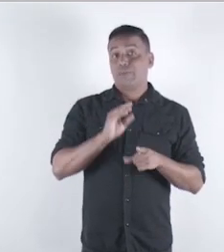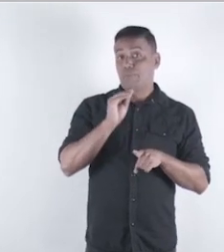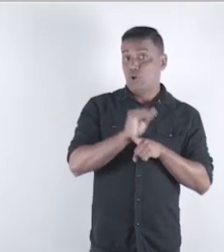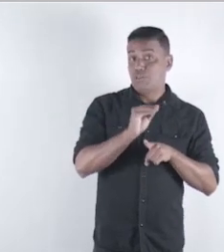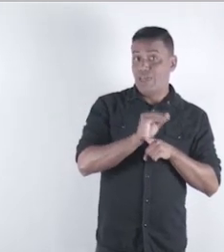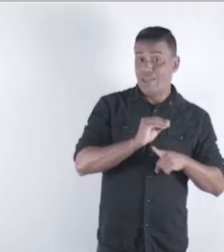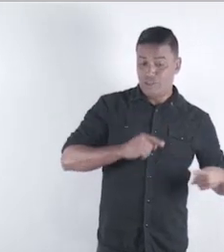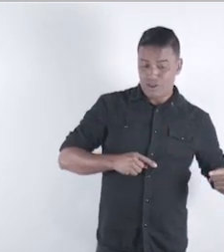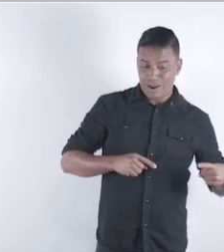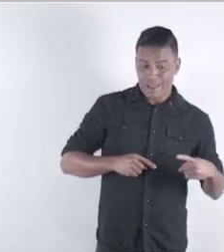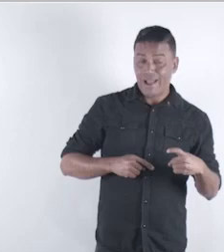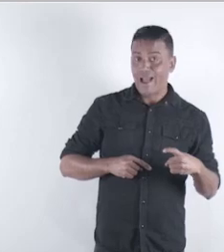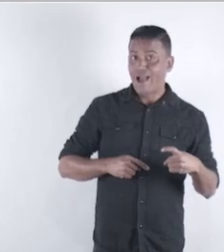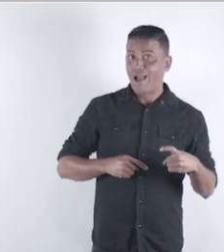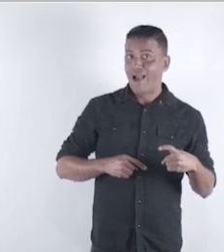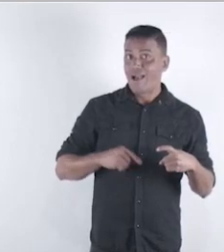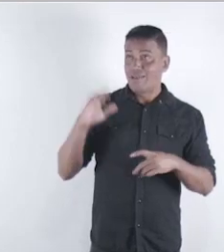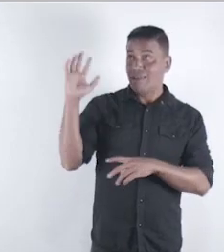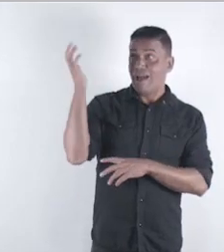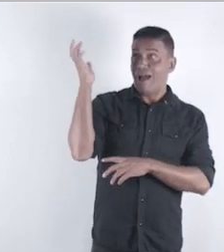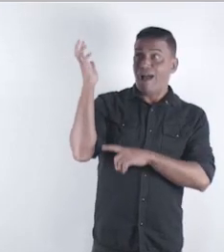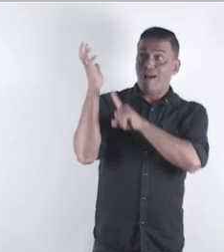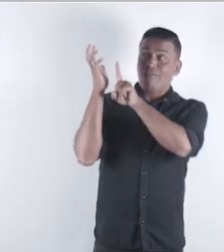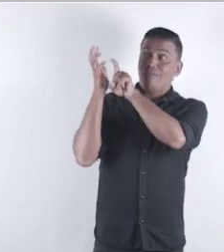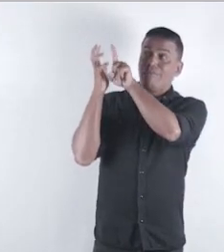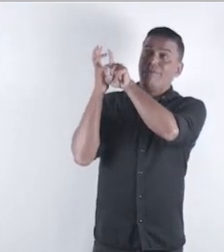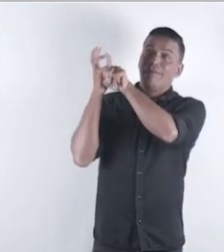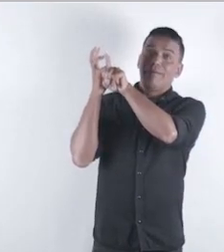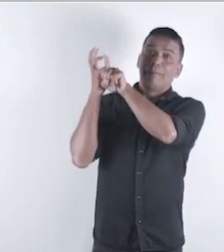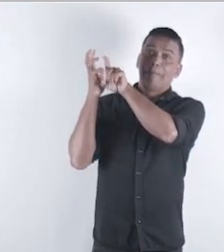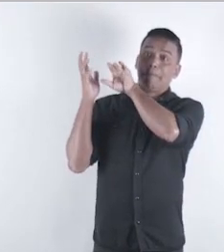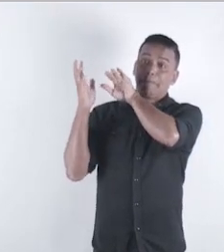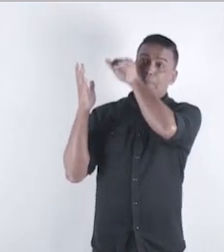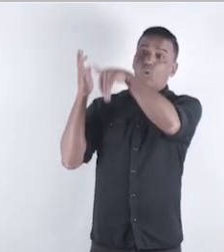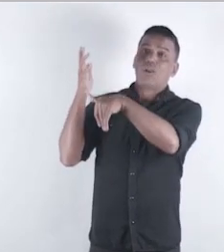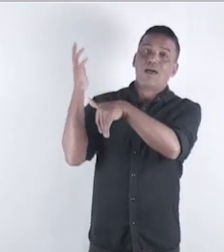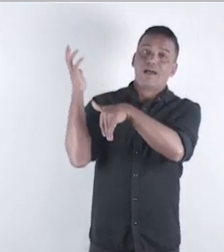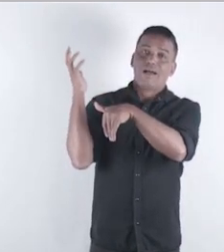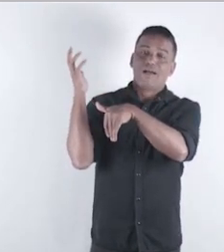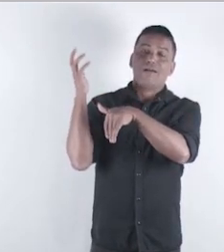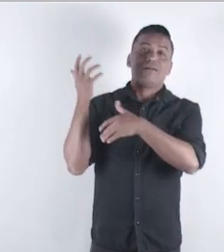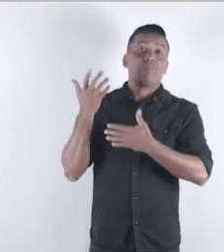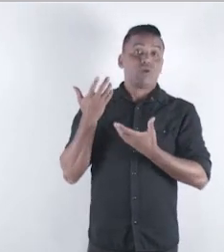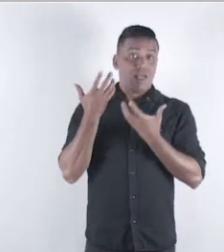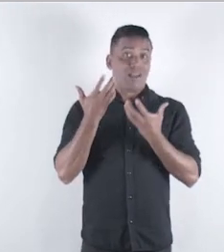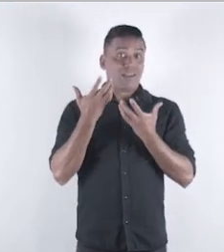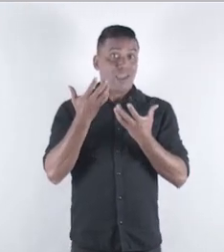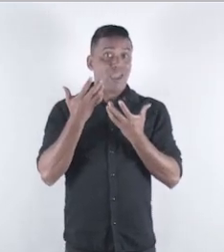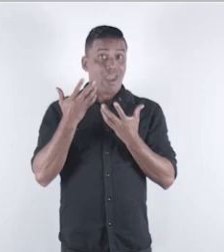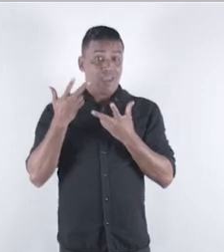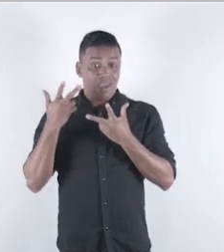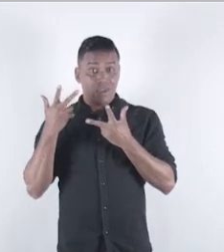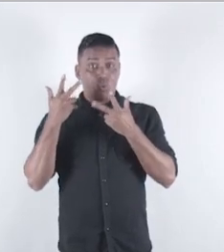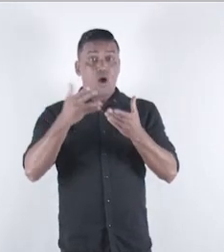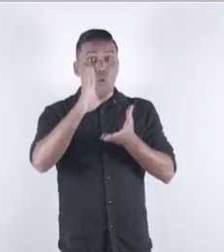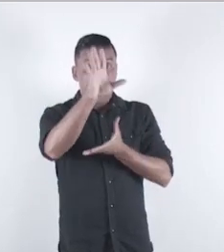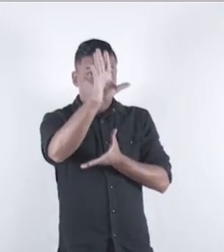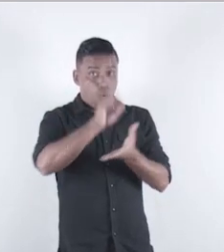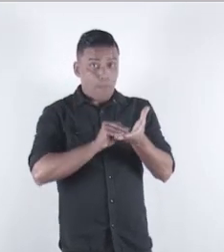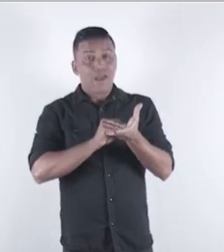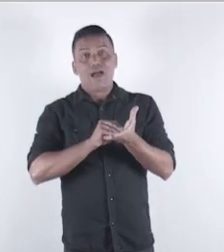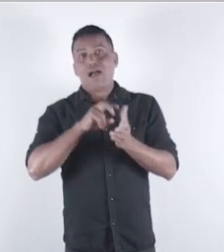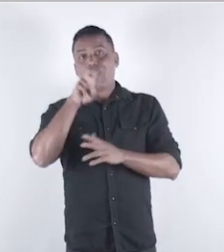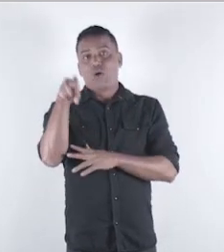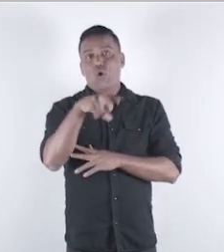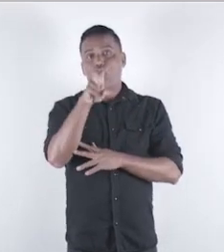lagarta e faz com que ela não esborrache do alto da jabuticabeira? É que apesar dela querer ser parecida com aquela